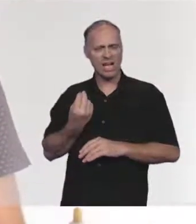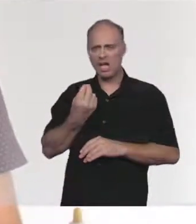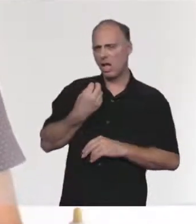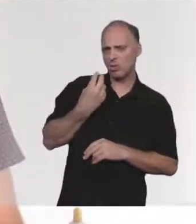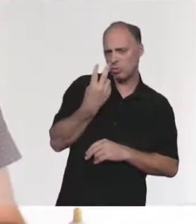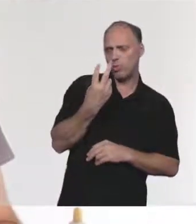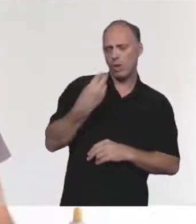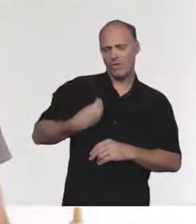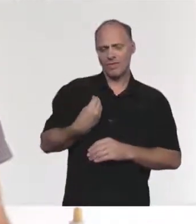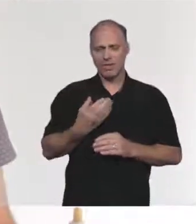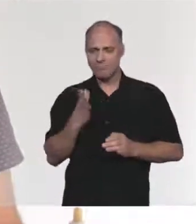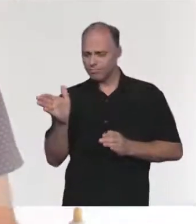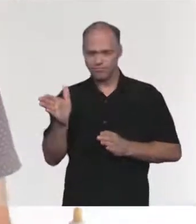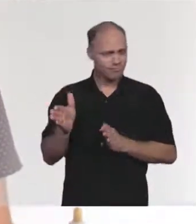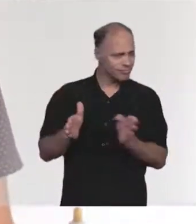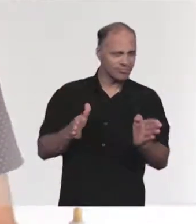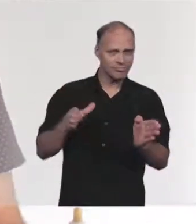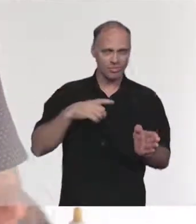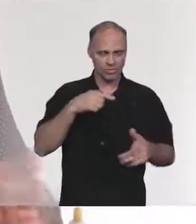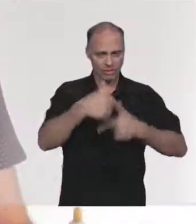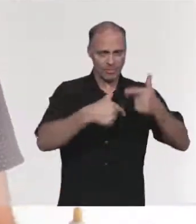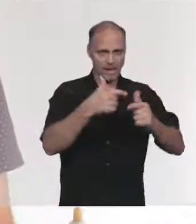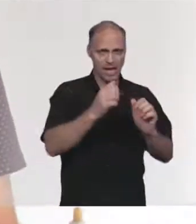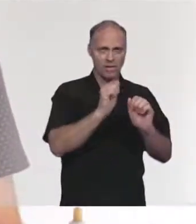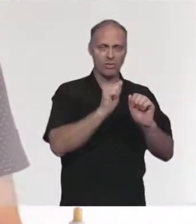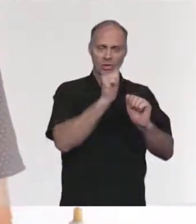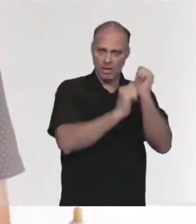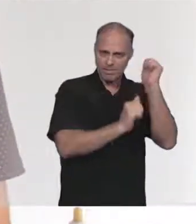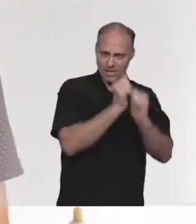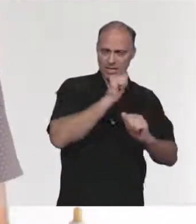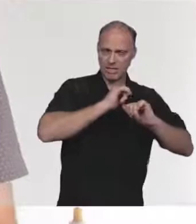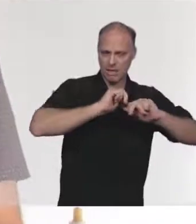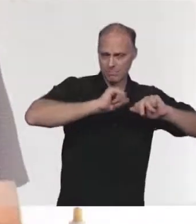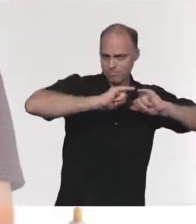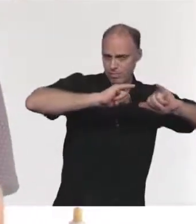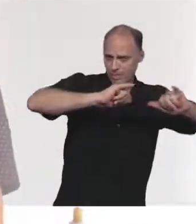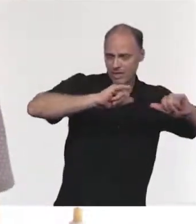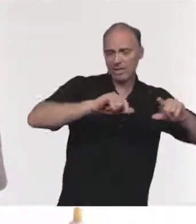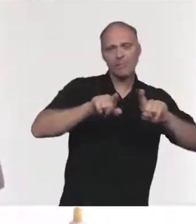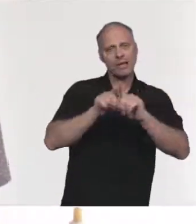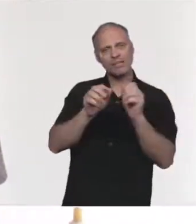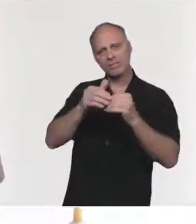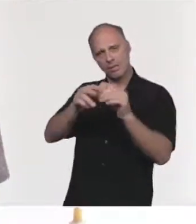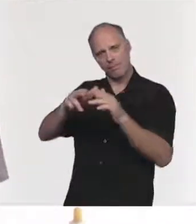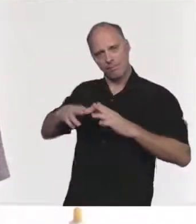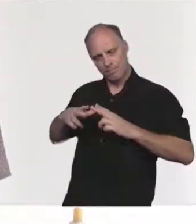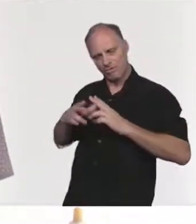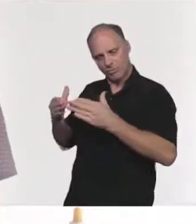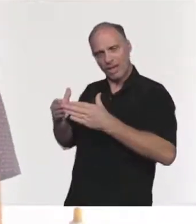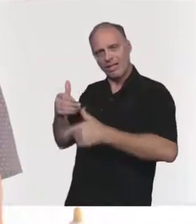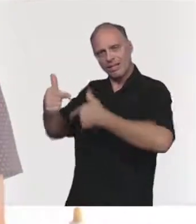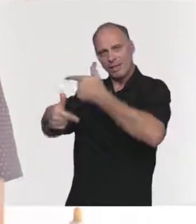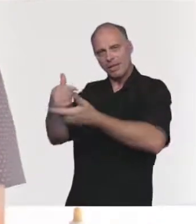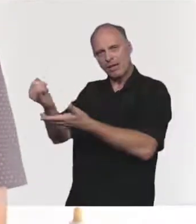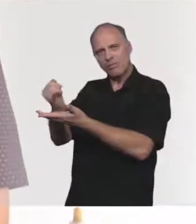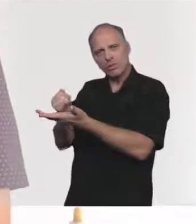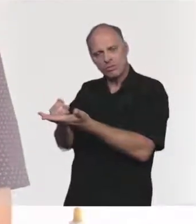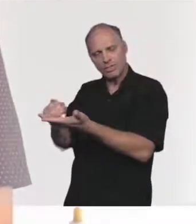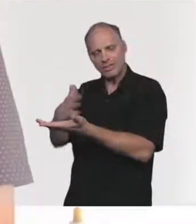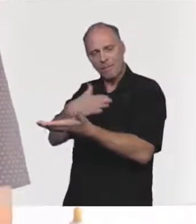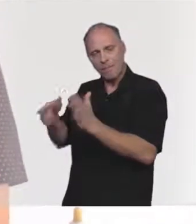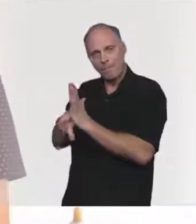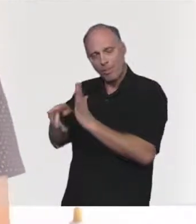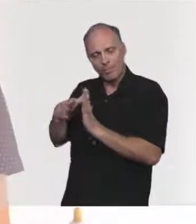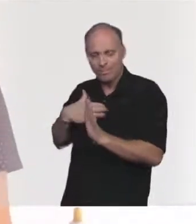dupla, né? Fazia meu trabalho em agências de propaganda, mas estava desenvolvendo um trabalho em